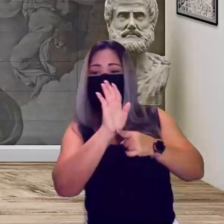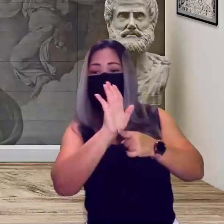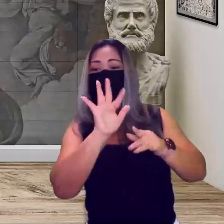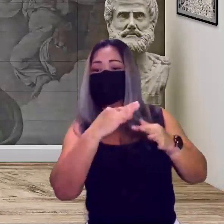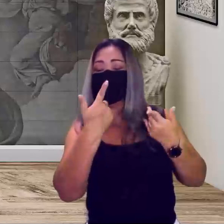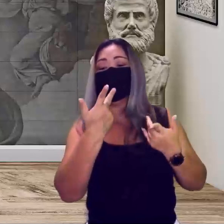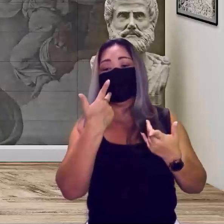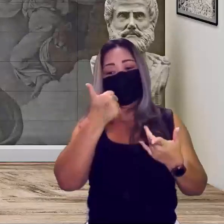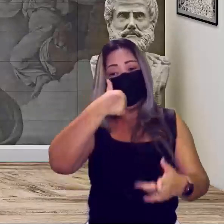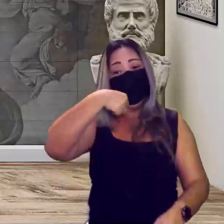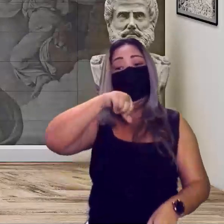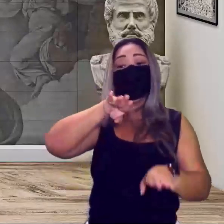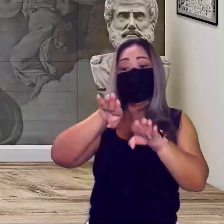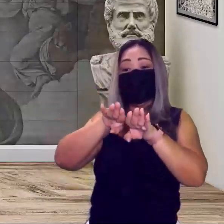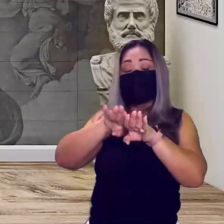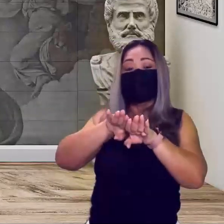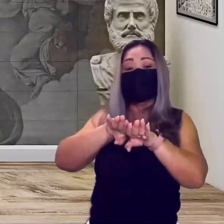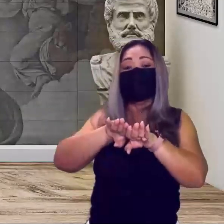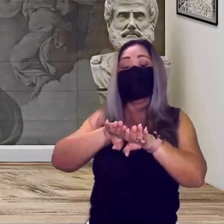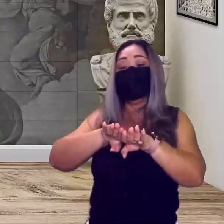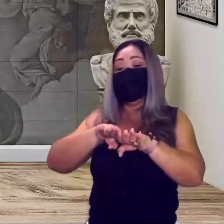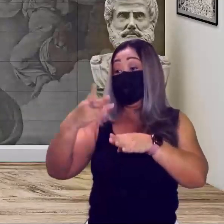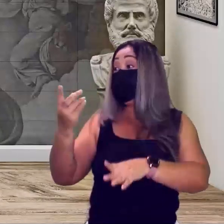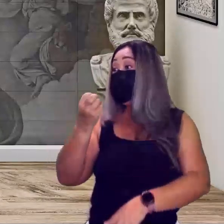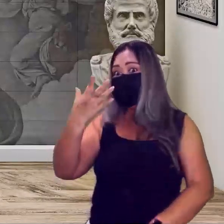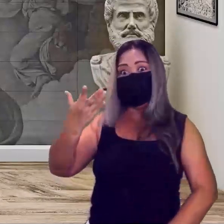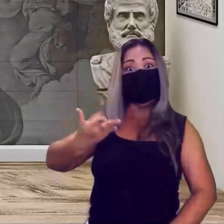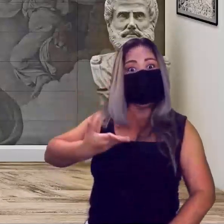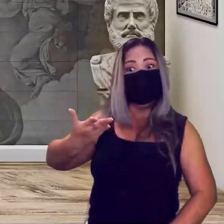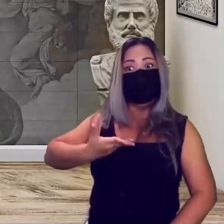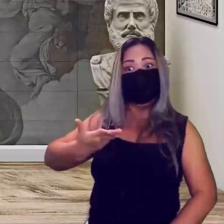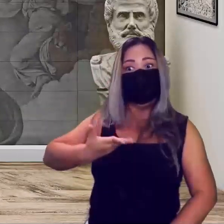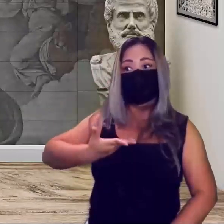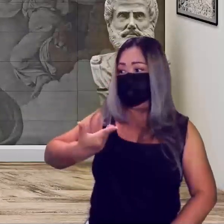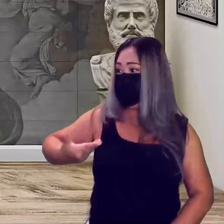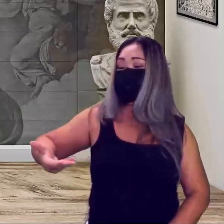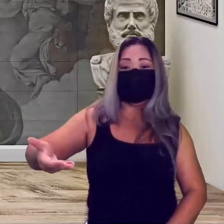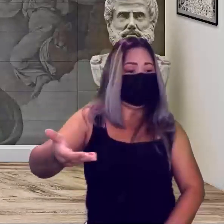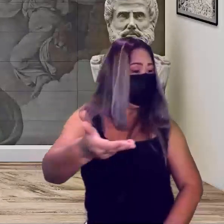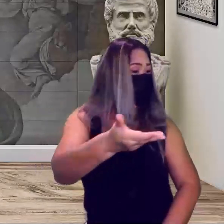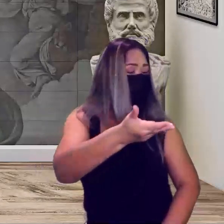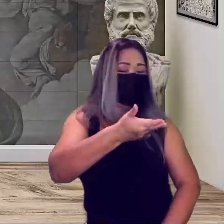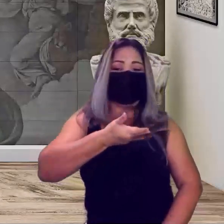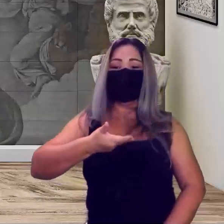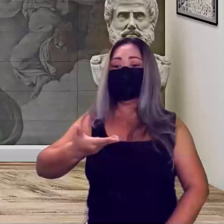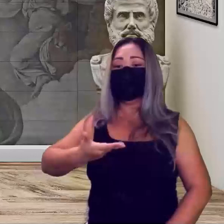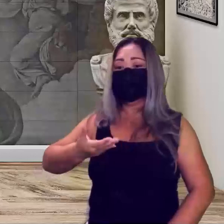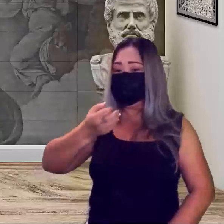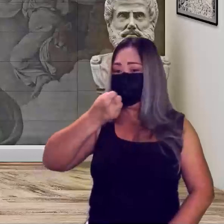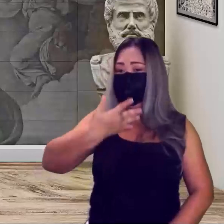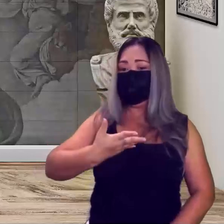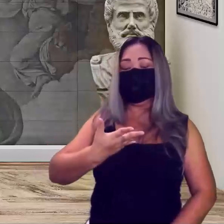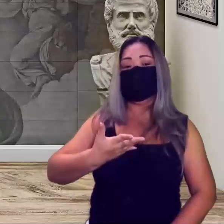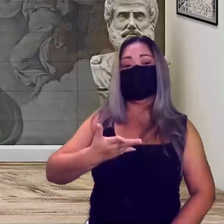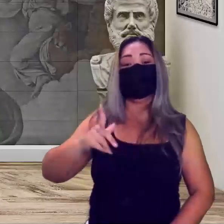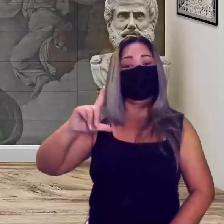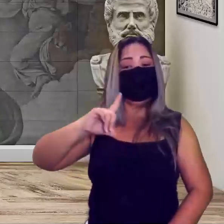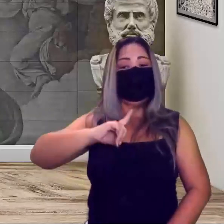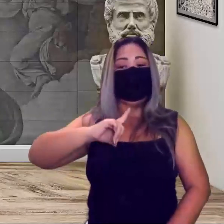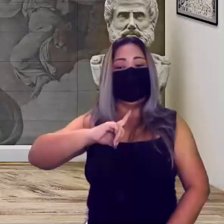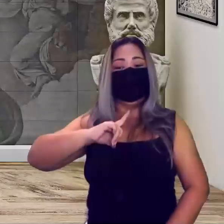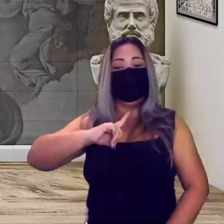E seus pais também. Há boas amizades, que é bons amigos, né? Para você se interagir.